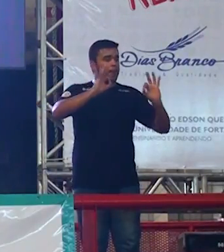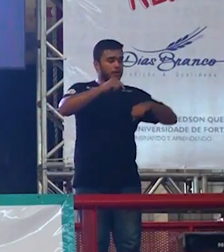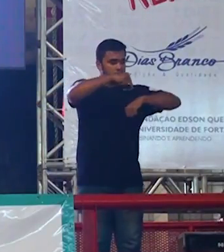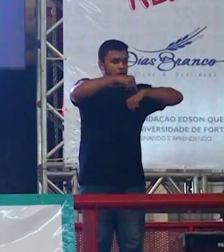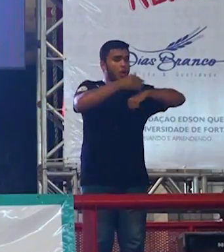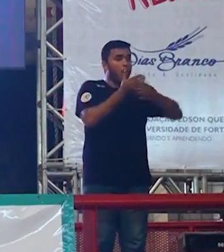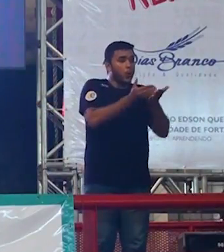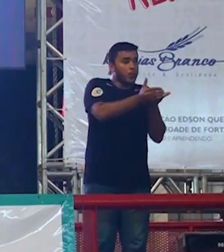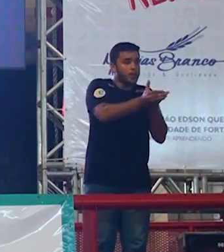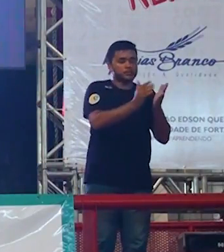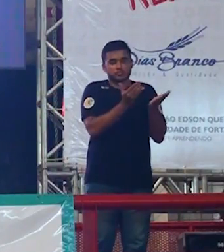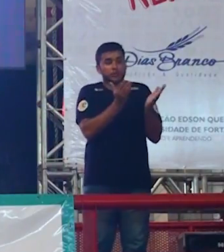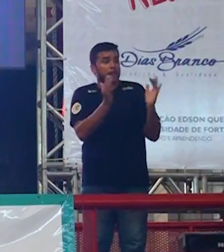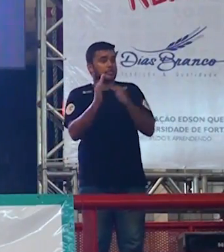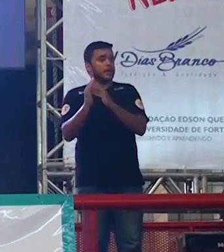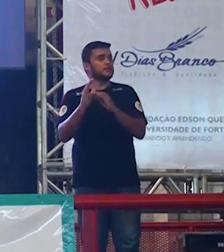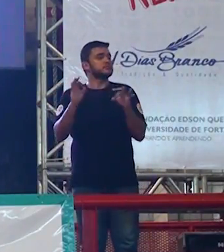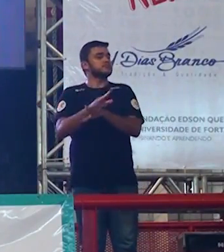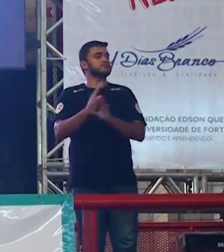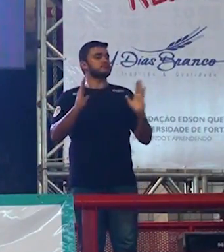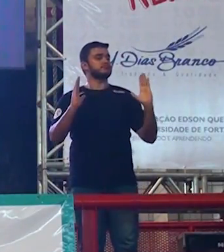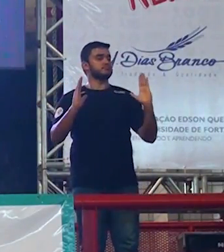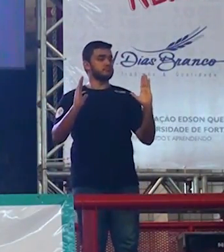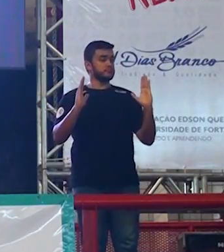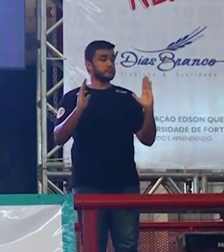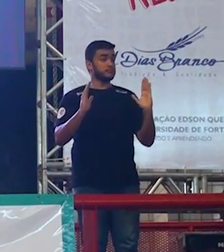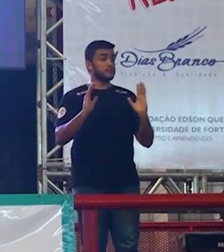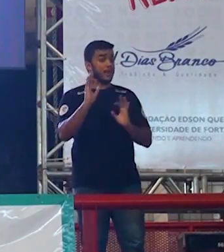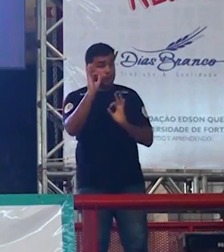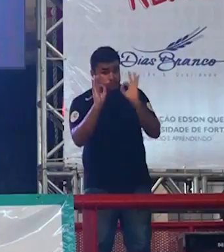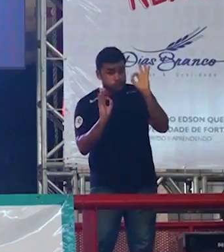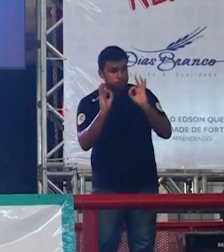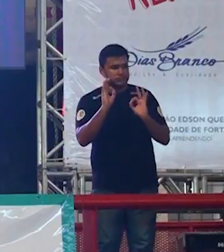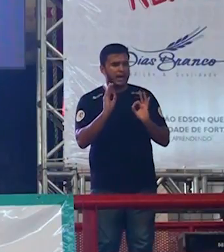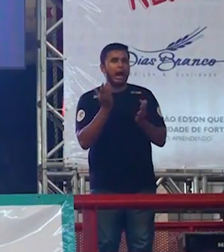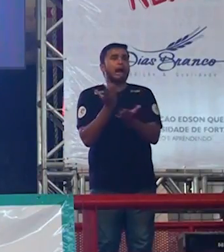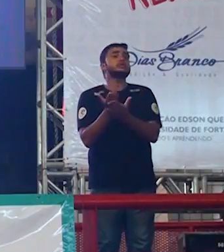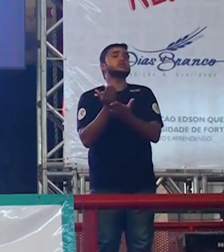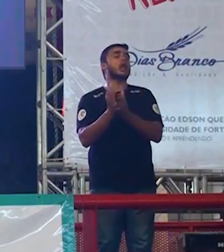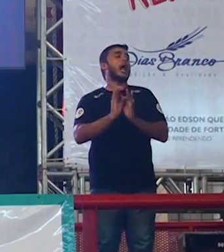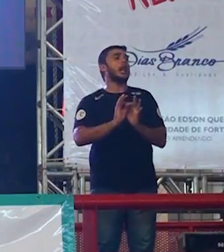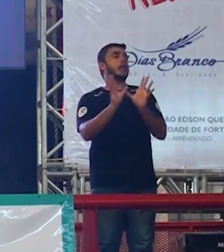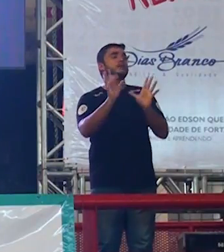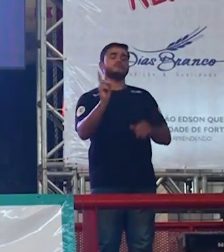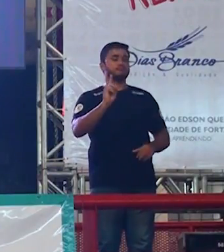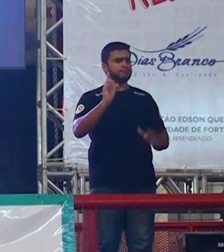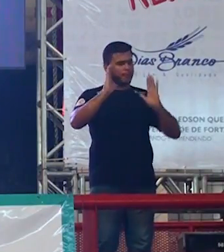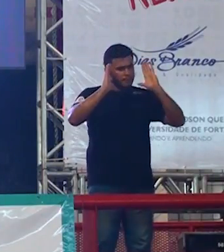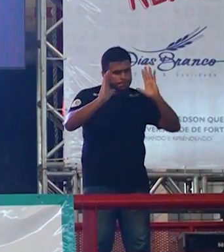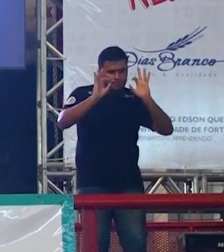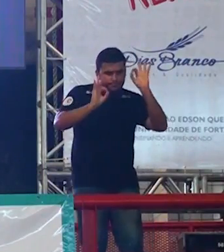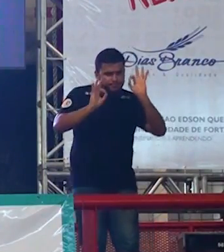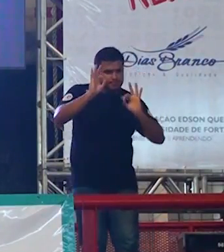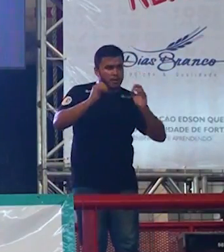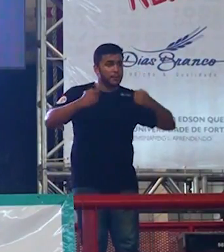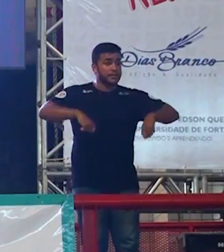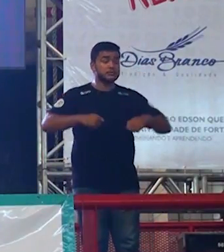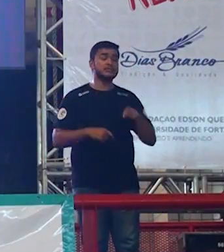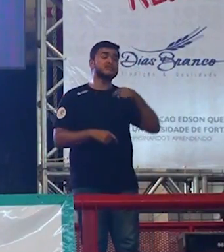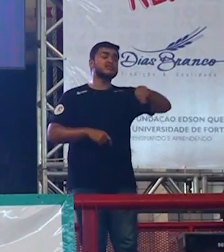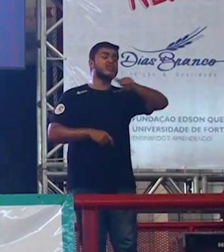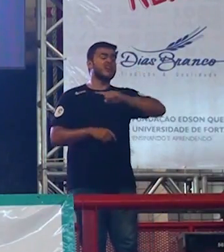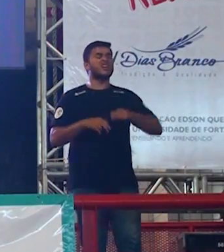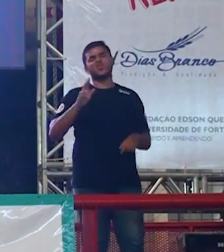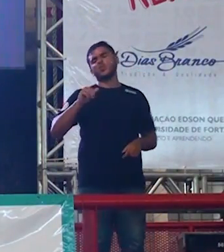bem realista, bem específica a sua meta, e também seja realista. Por exemplo, se você nunca teve um horário de estudo, não